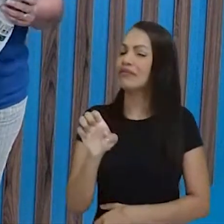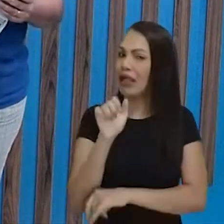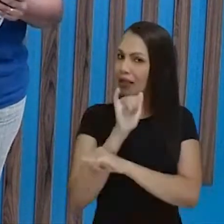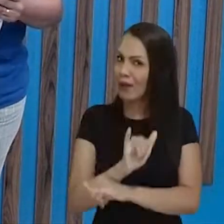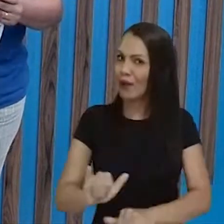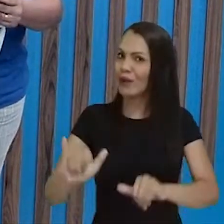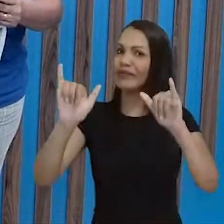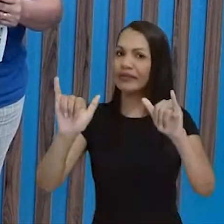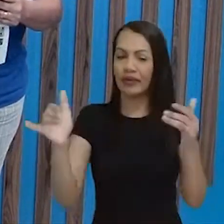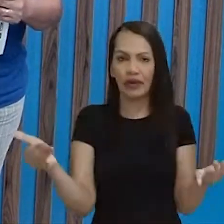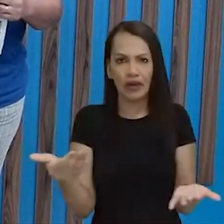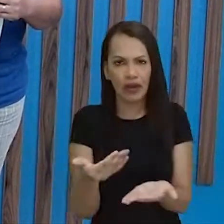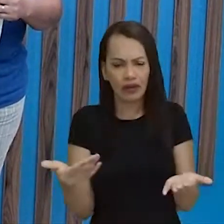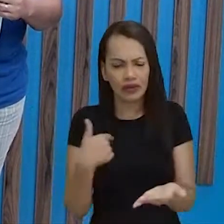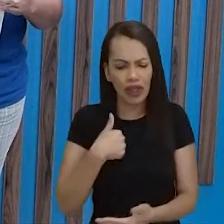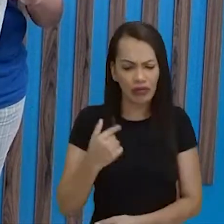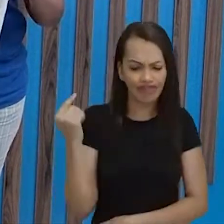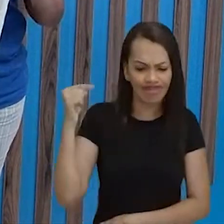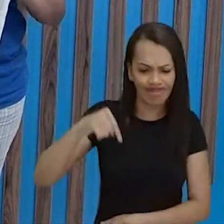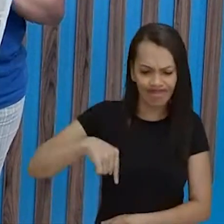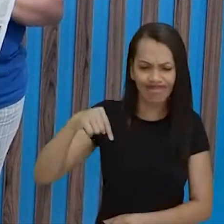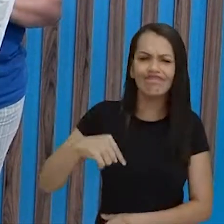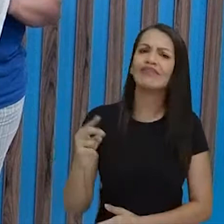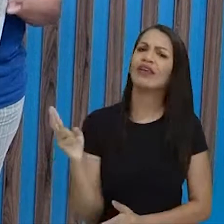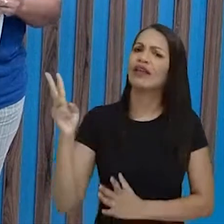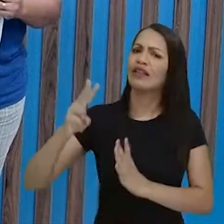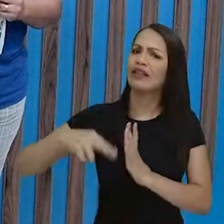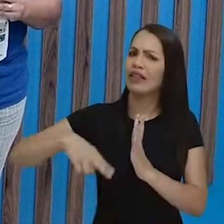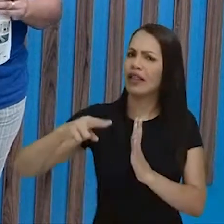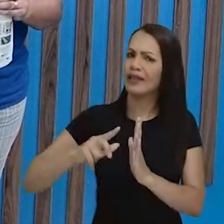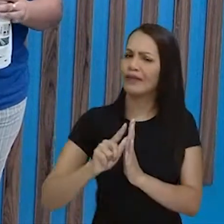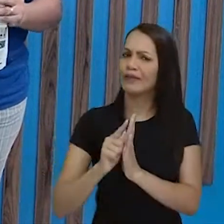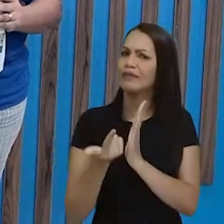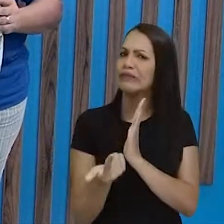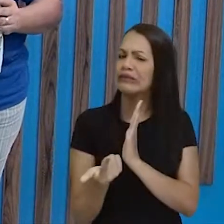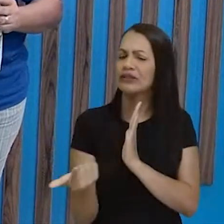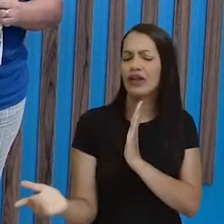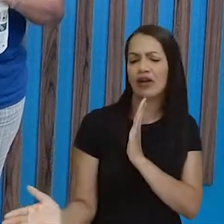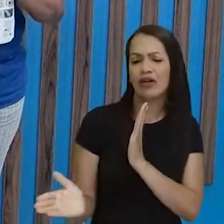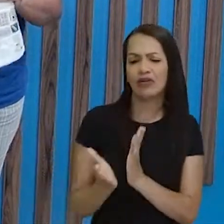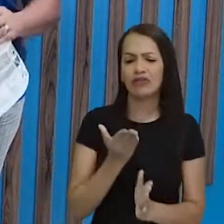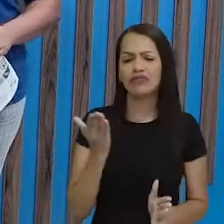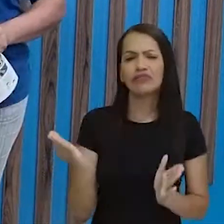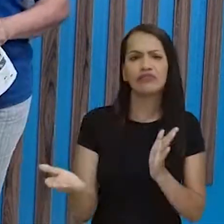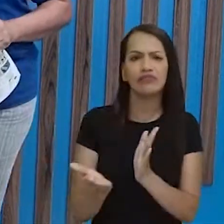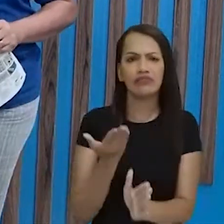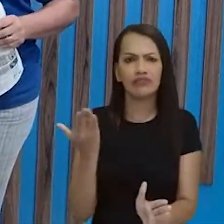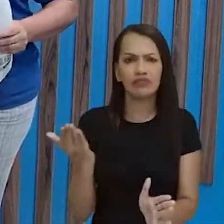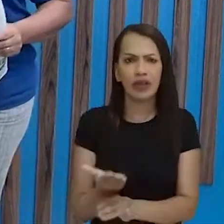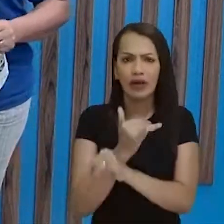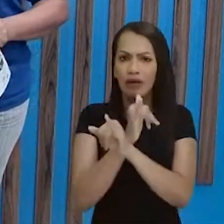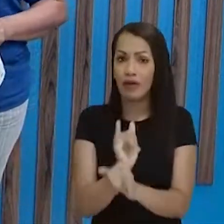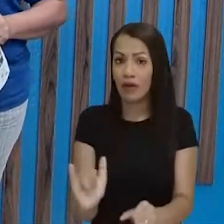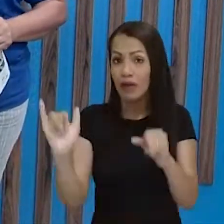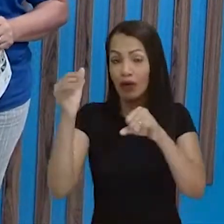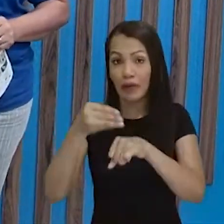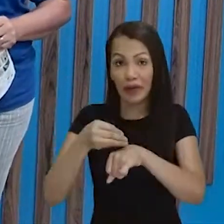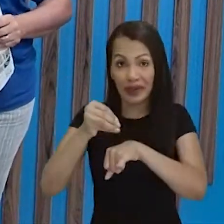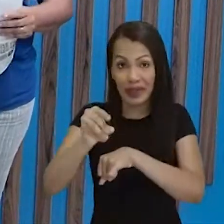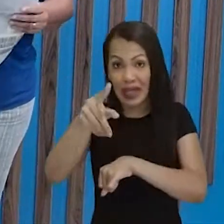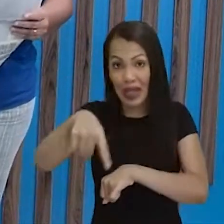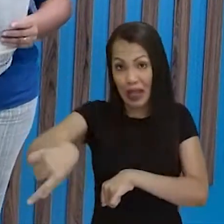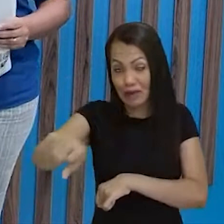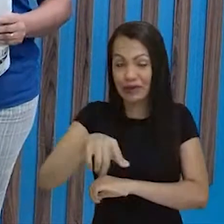falar em notícia, eu estava aqui lendo, olha só, esse jornal, vendo algumas notícias, mas eu tenho uma notícia para passar para